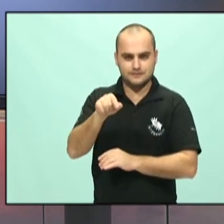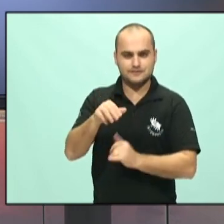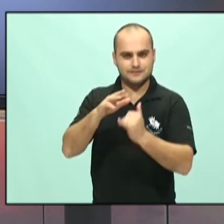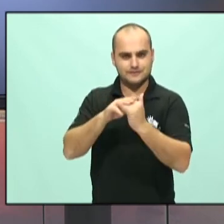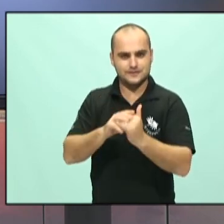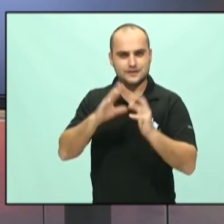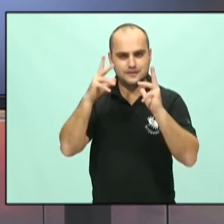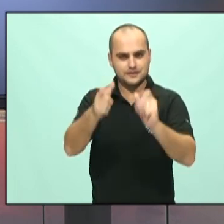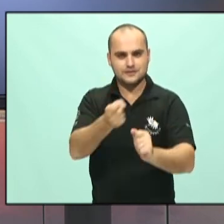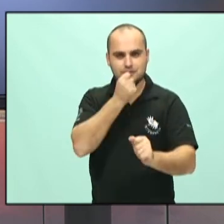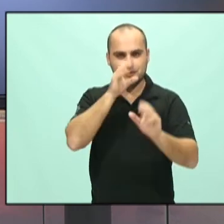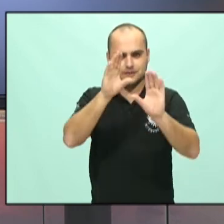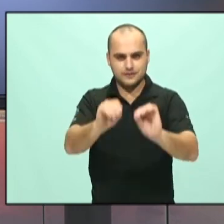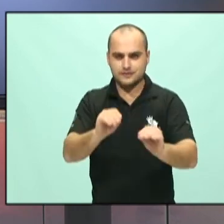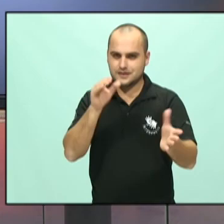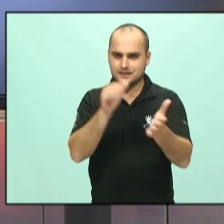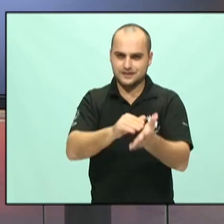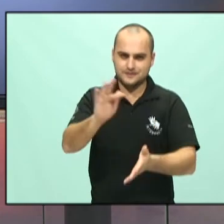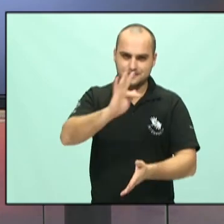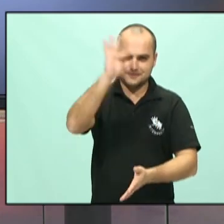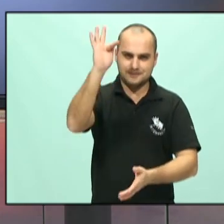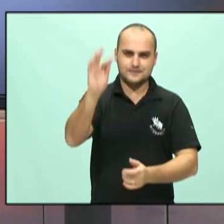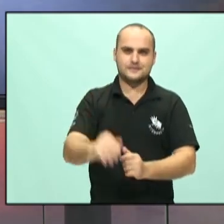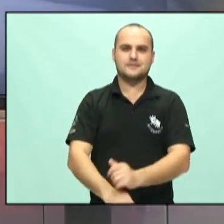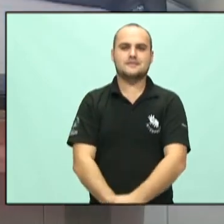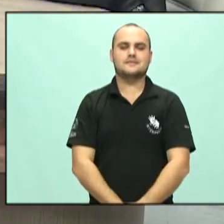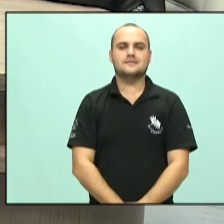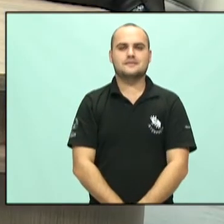a todos, uma boa noite e até a próxima.